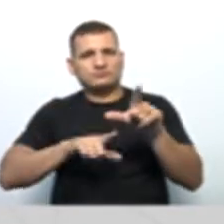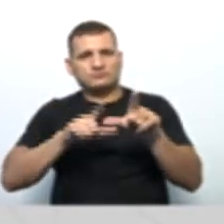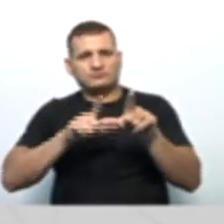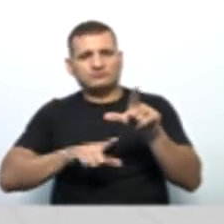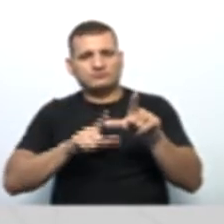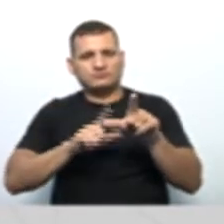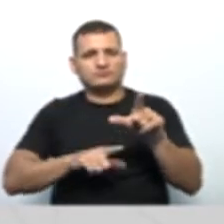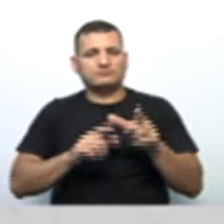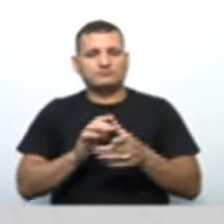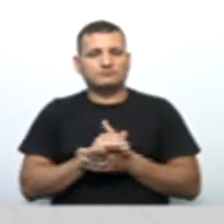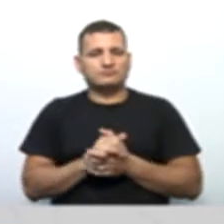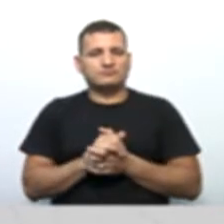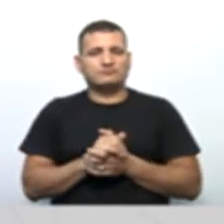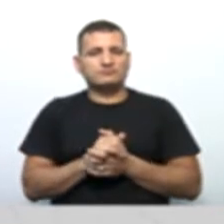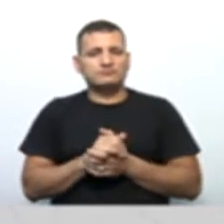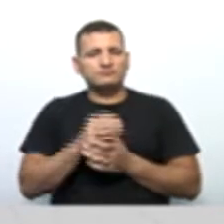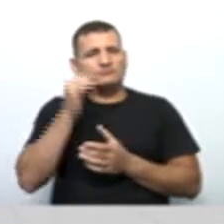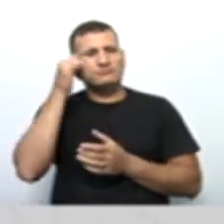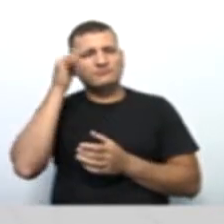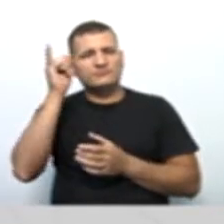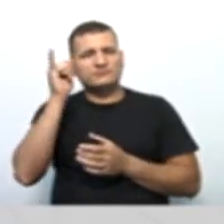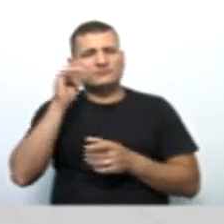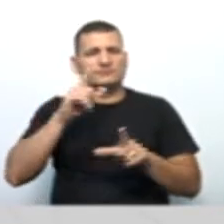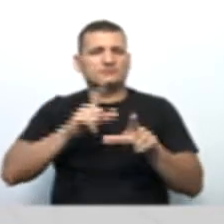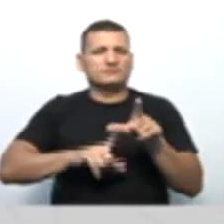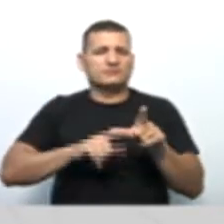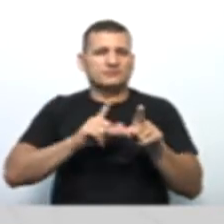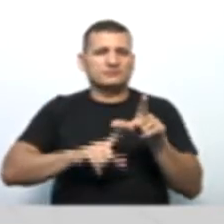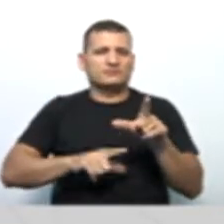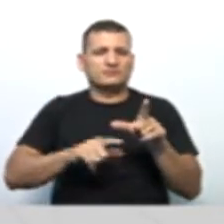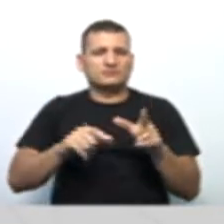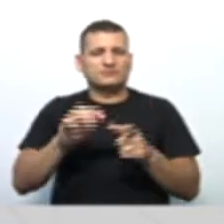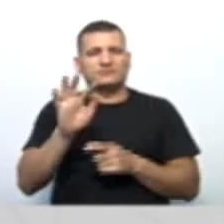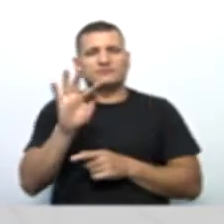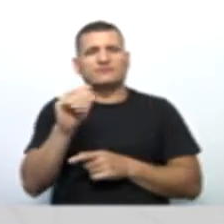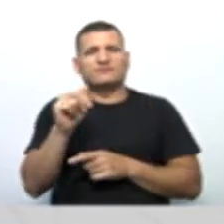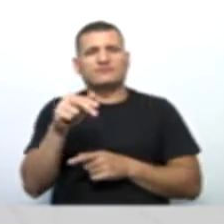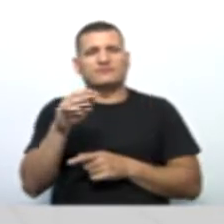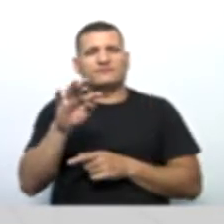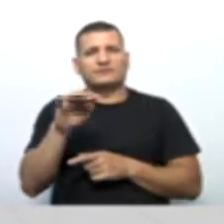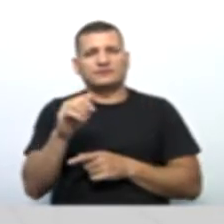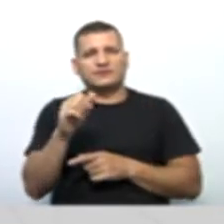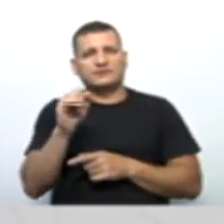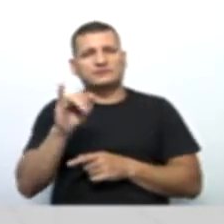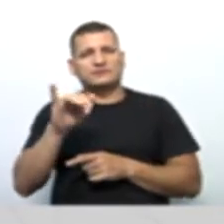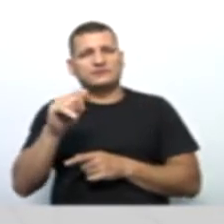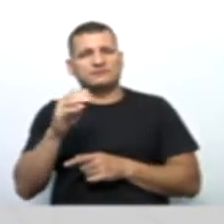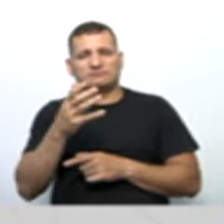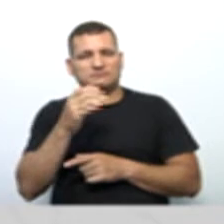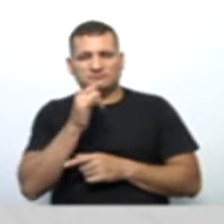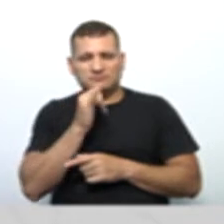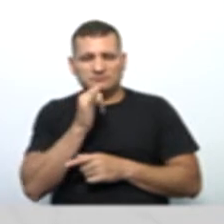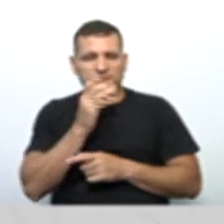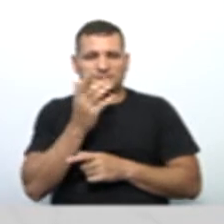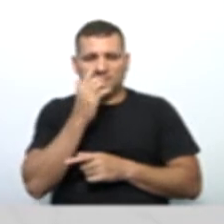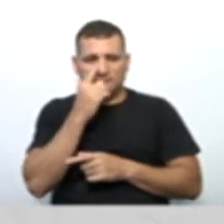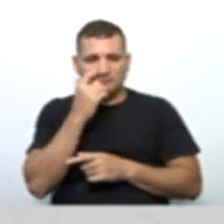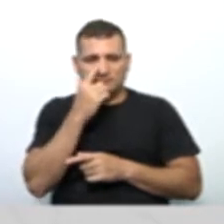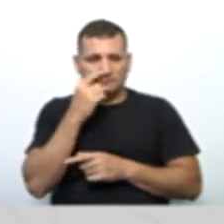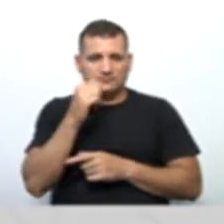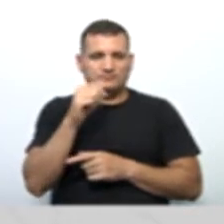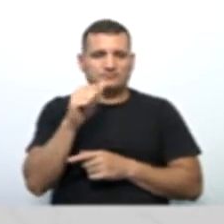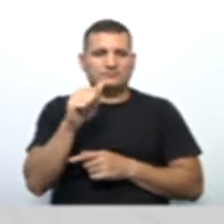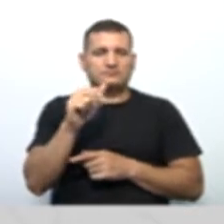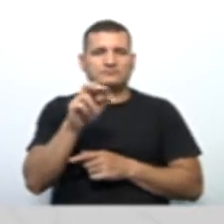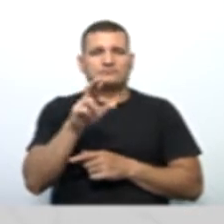na tribo e vite fontes fantasias já em 2010 as fontes fantasias tipo esse tipo aqui hoje a leitura que é o areal comum